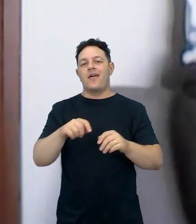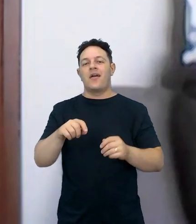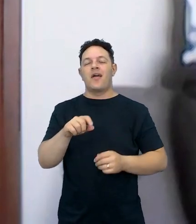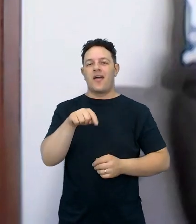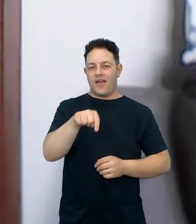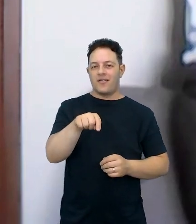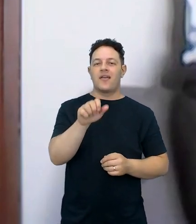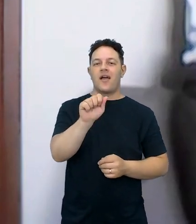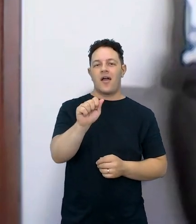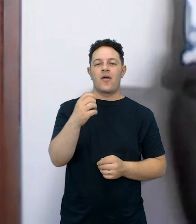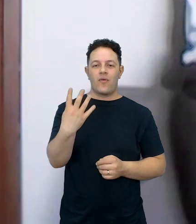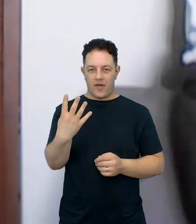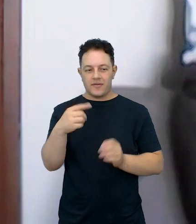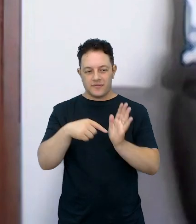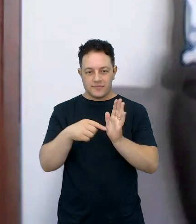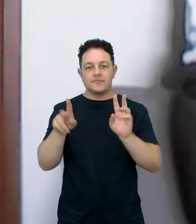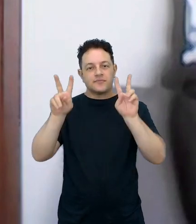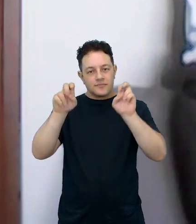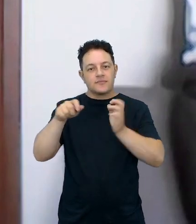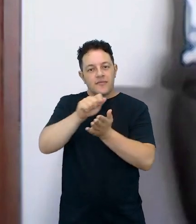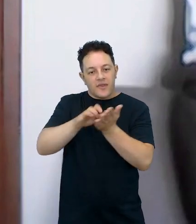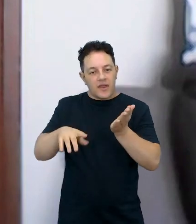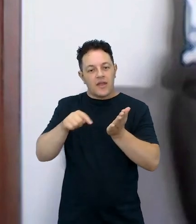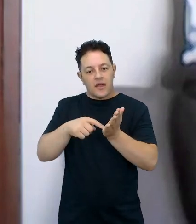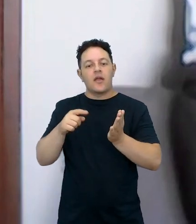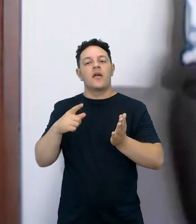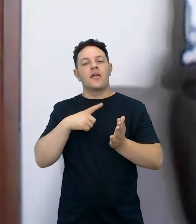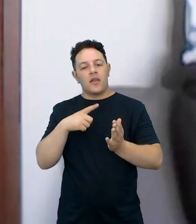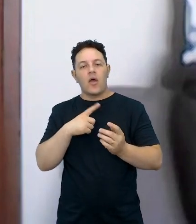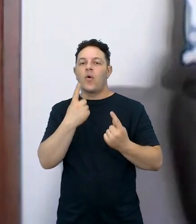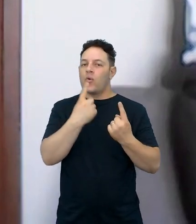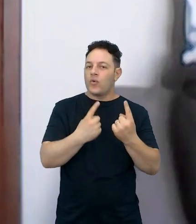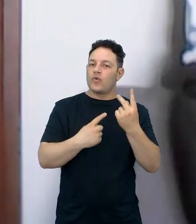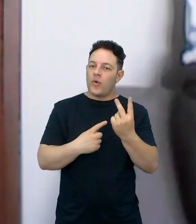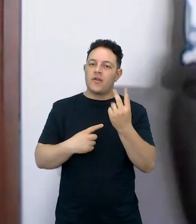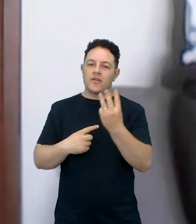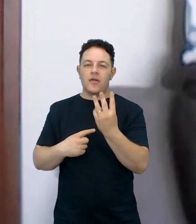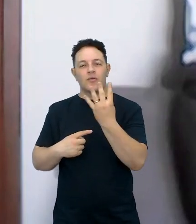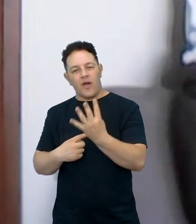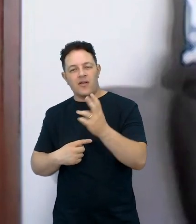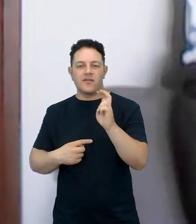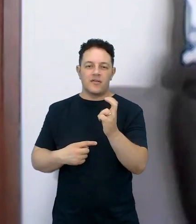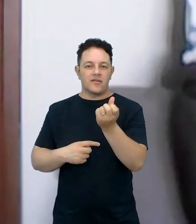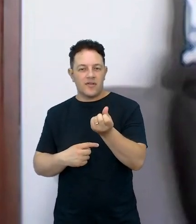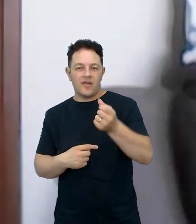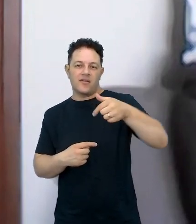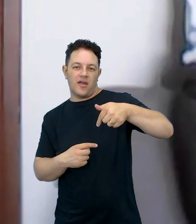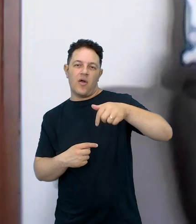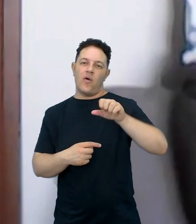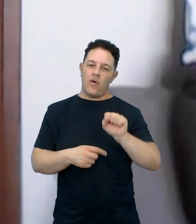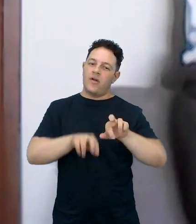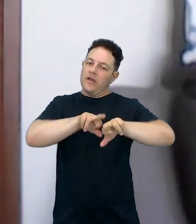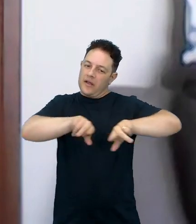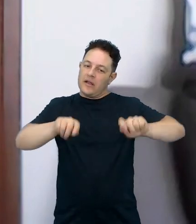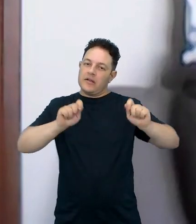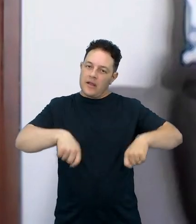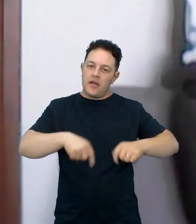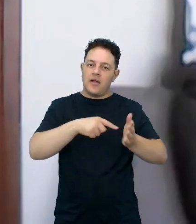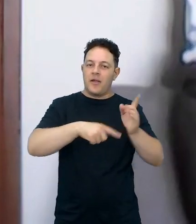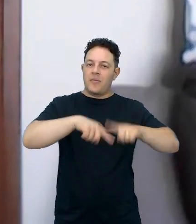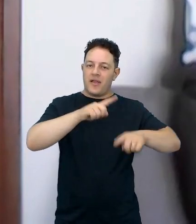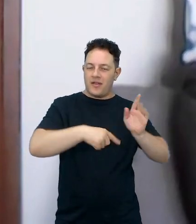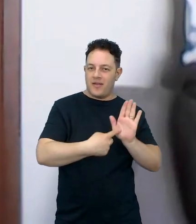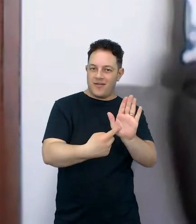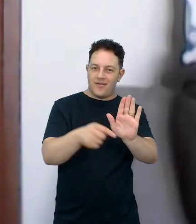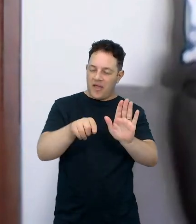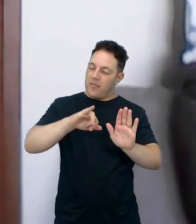SA4, as atividades que tem na aula 1, 2, 3 e 4, 5 e 6, 7 e 8, do material Aprender